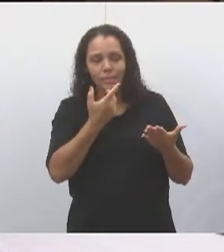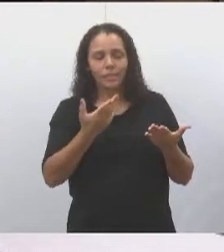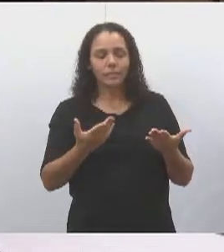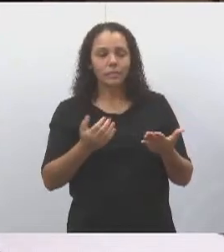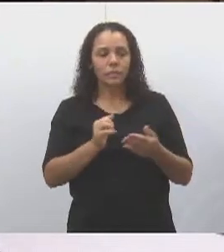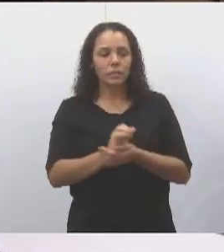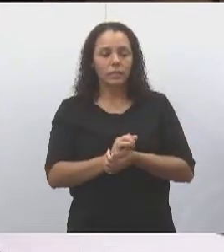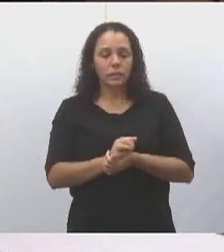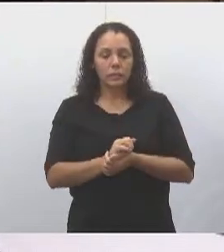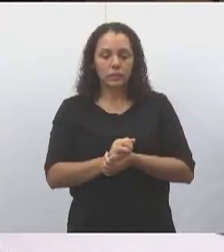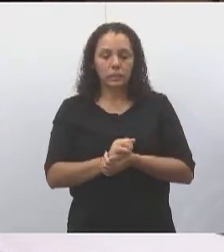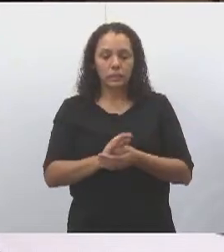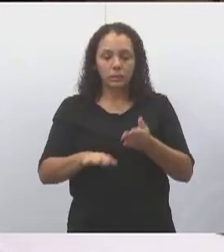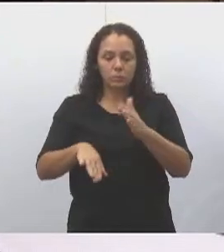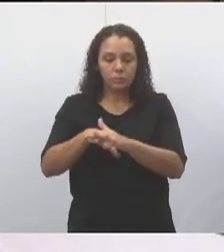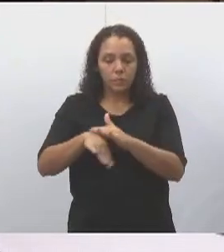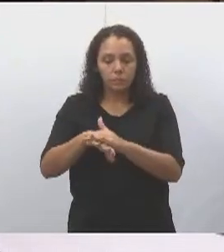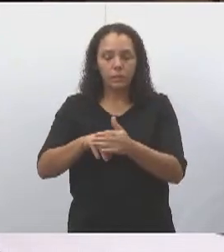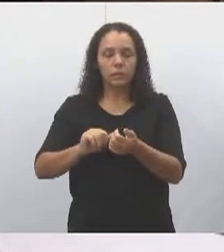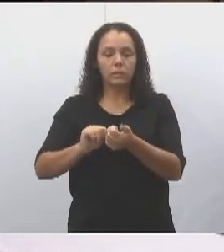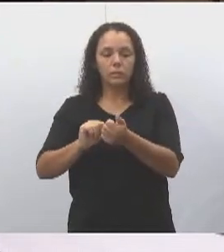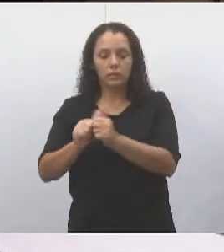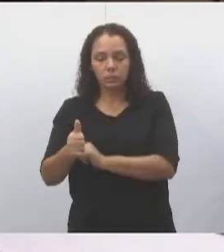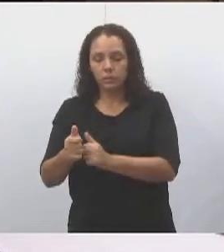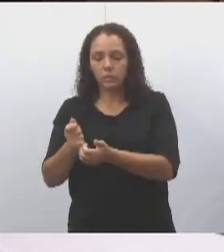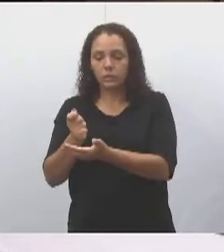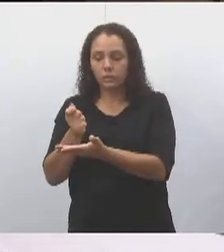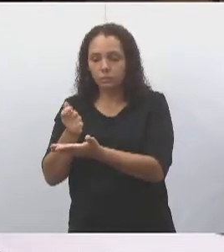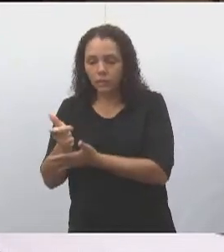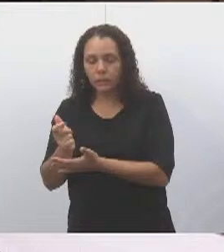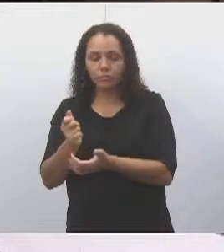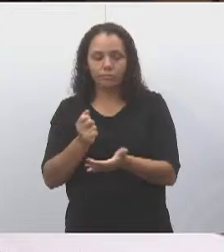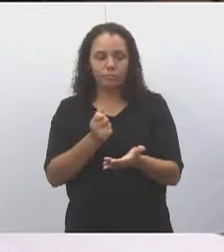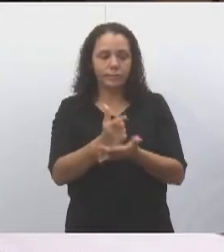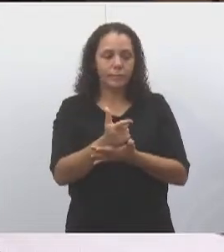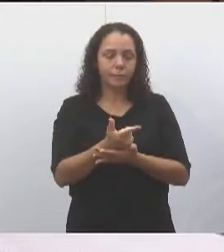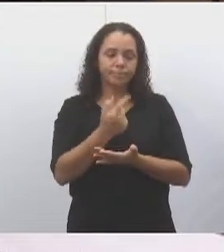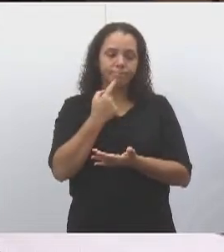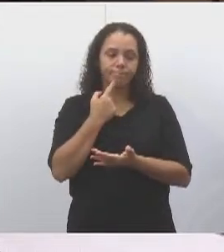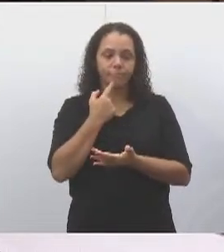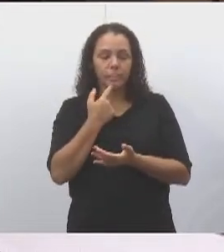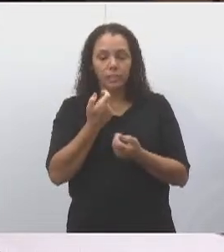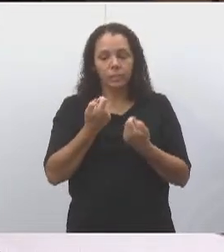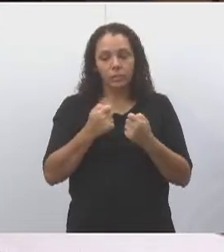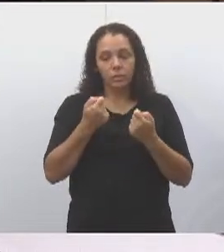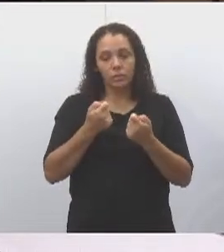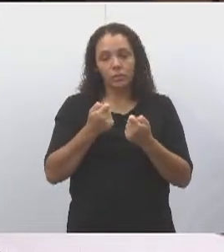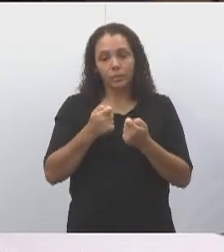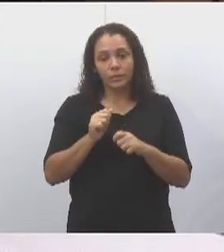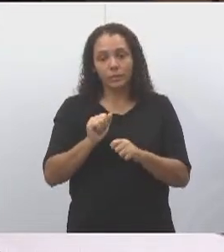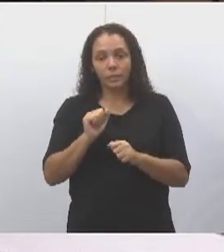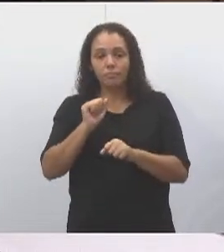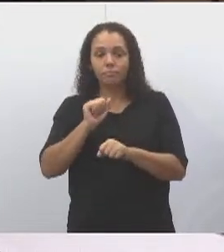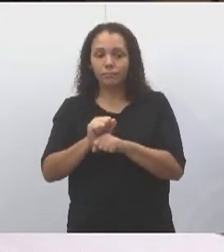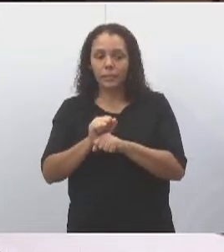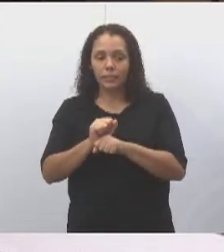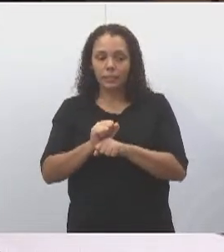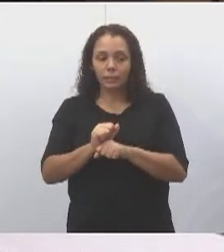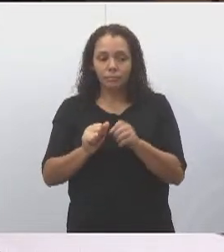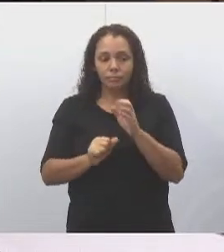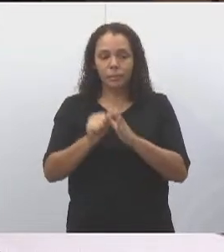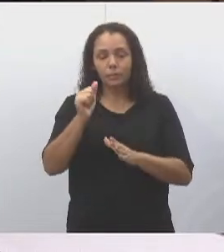a atividade de balé ou de um esporte pago, eu tenho que falar para o filho, aguarde, porque eu tenho